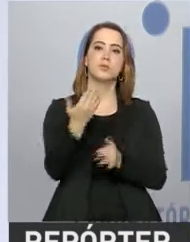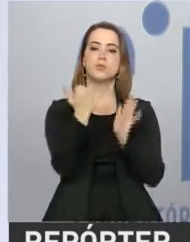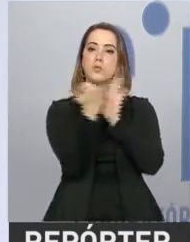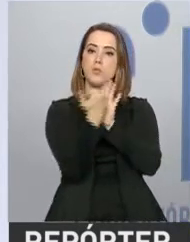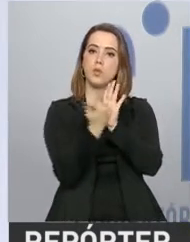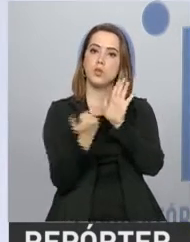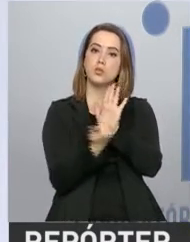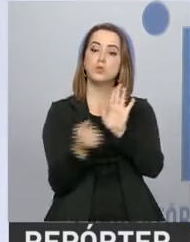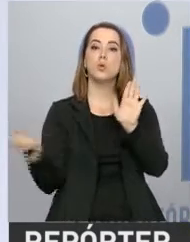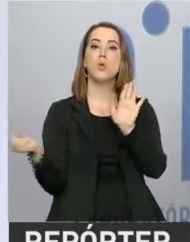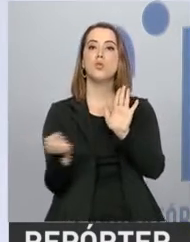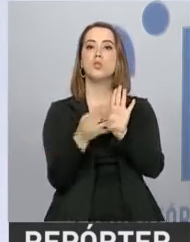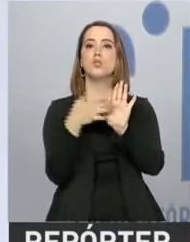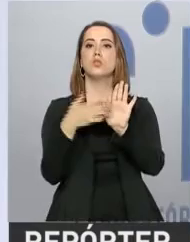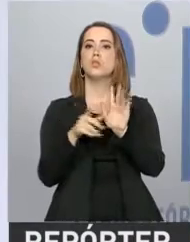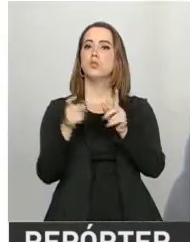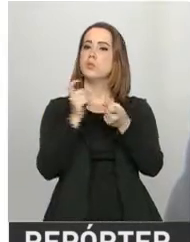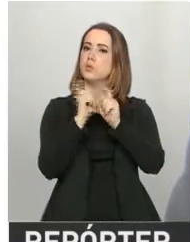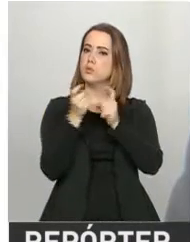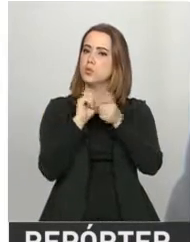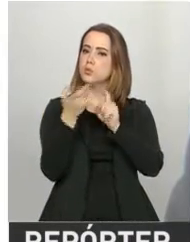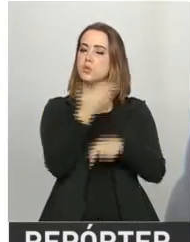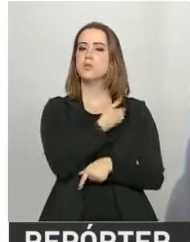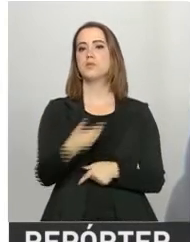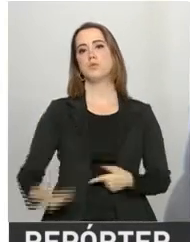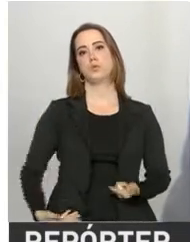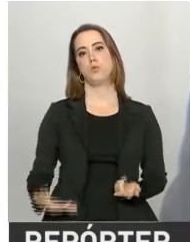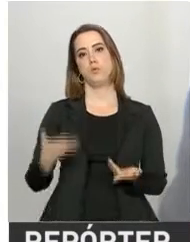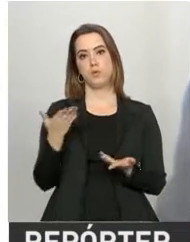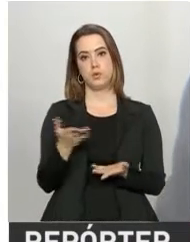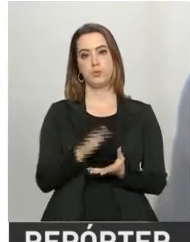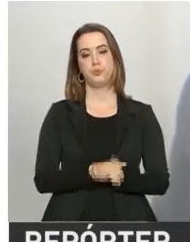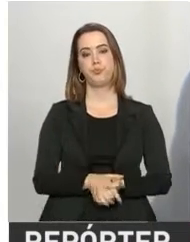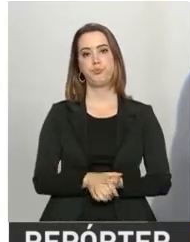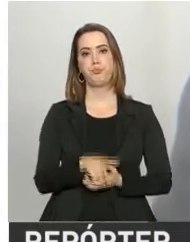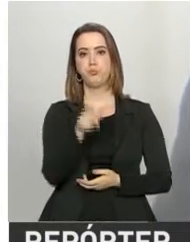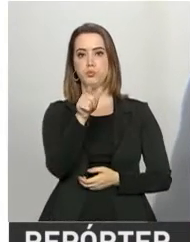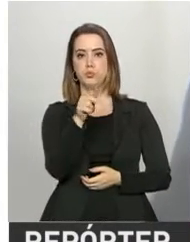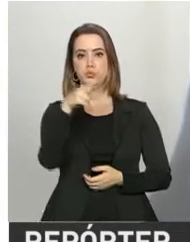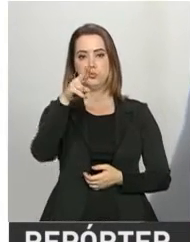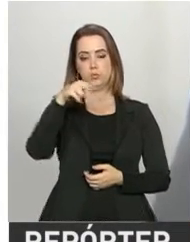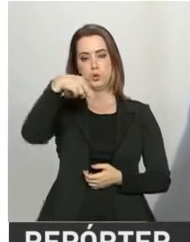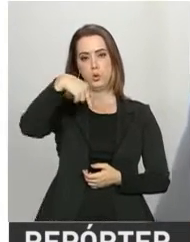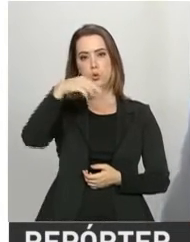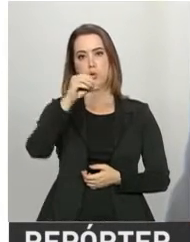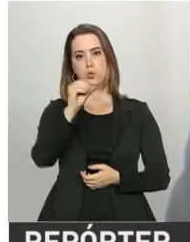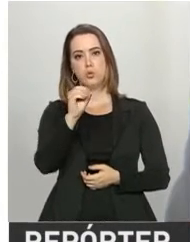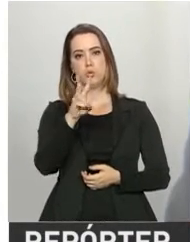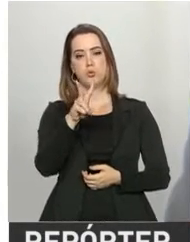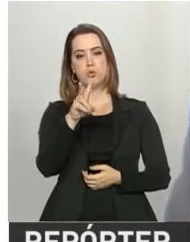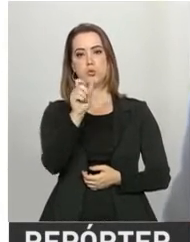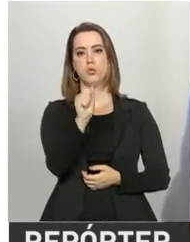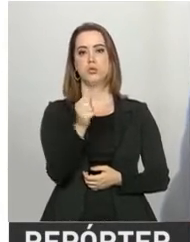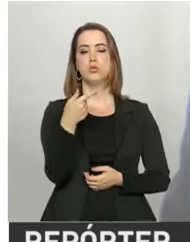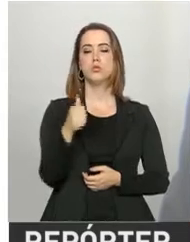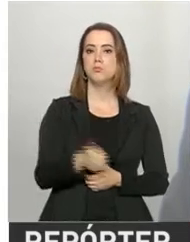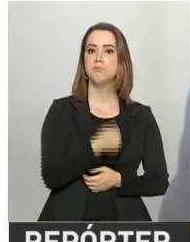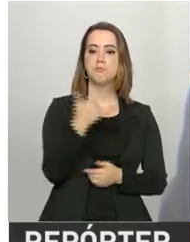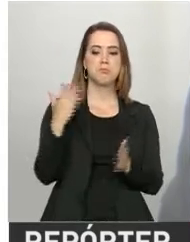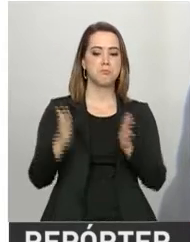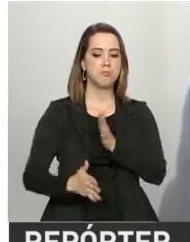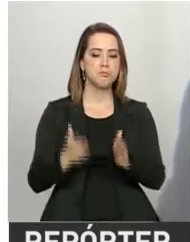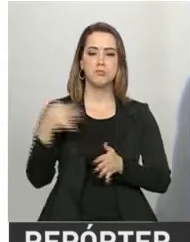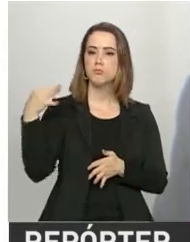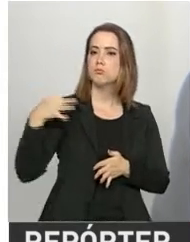projetos inovadores para a gestão pública. O Genova não poderia surgir em um momento mais propício para todos nós. De um